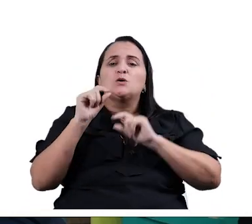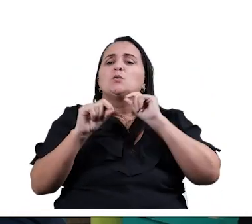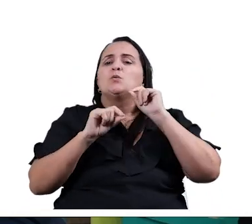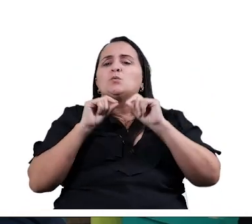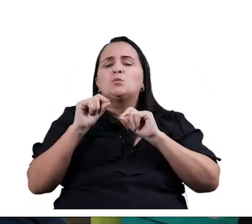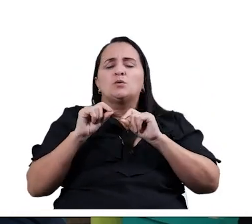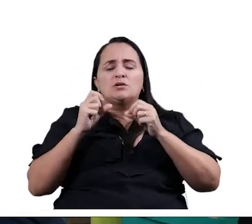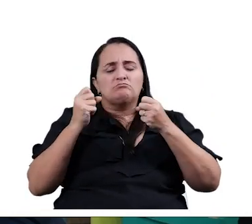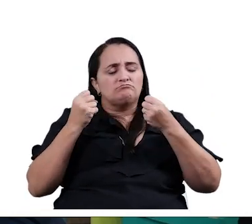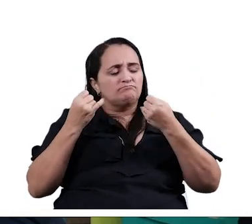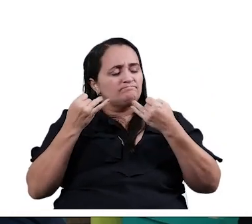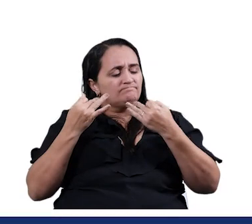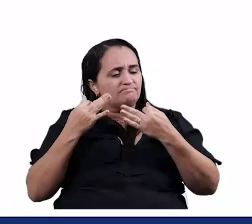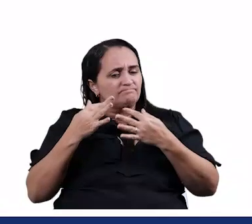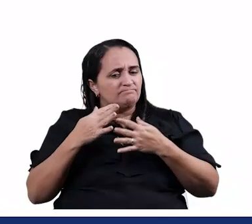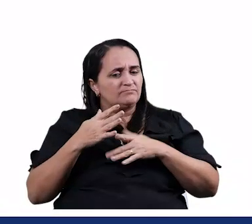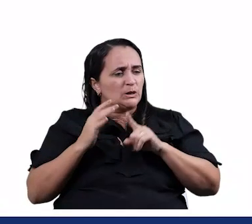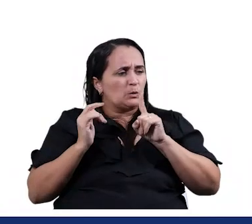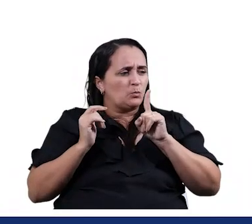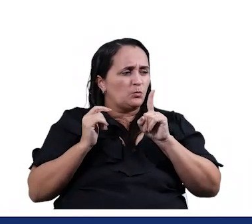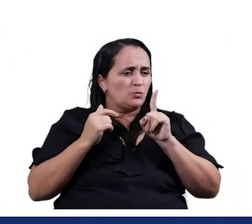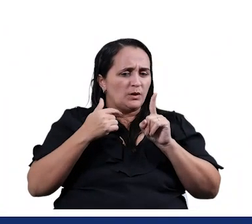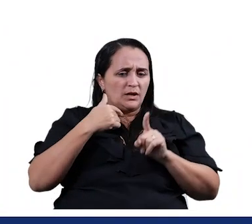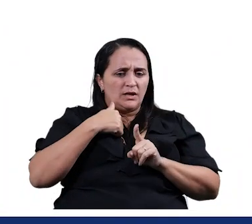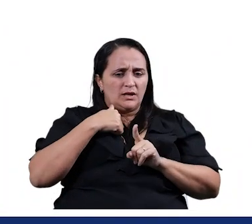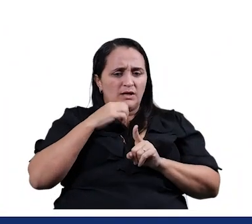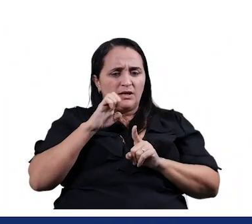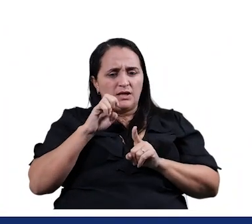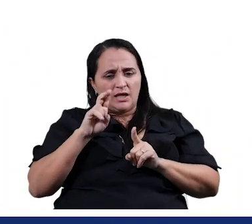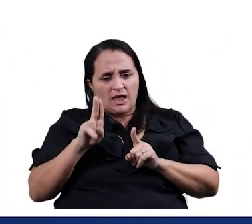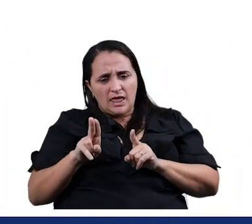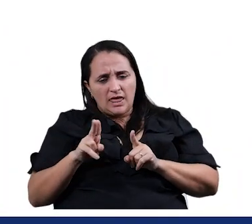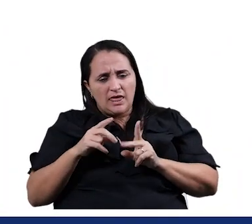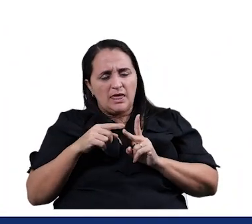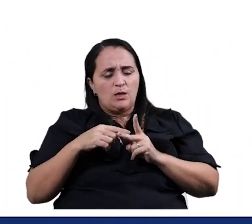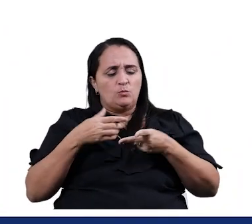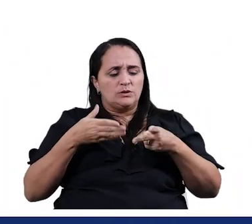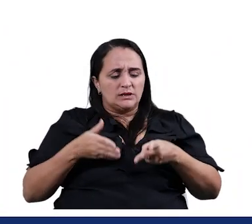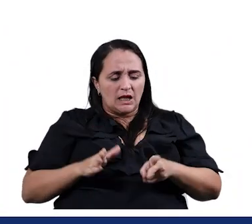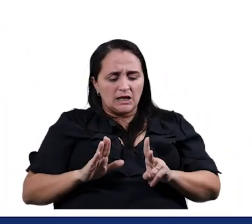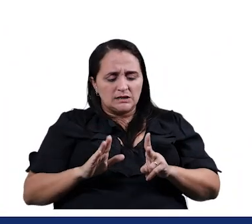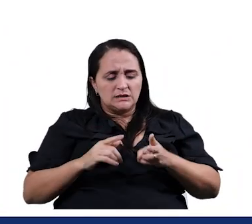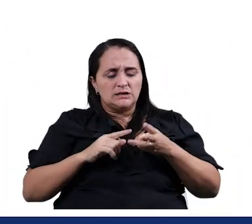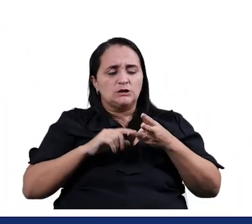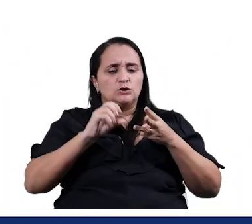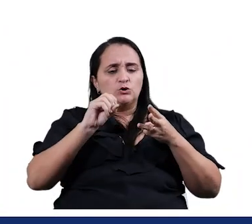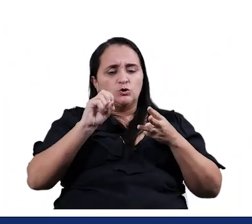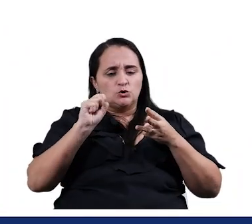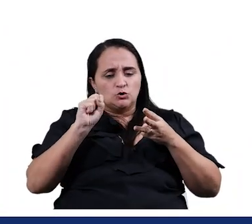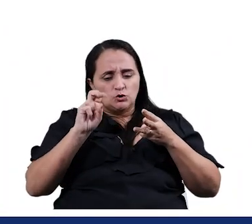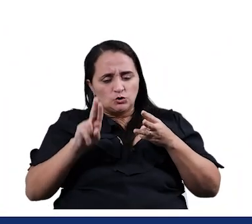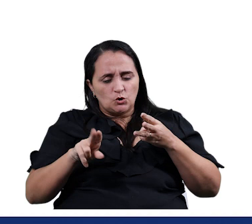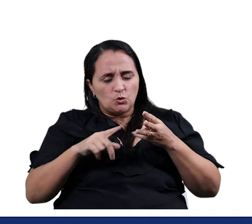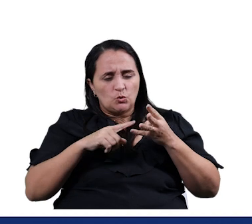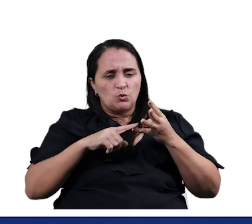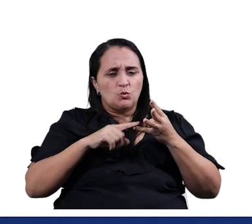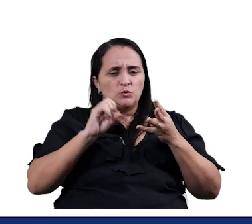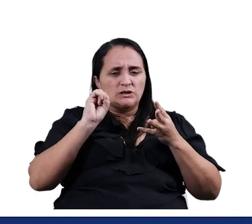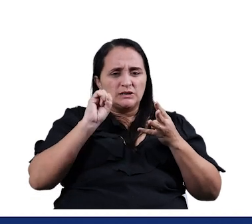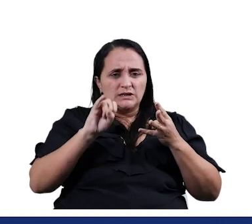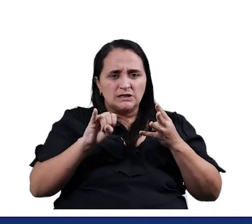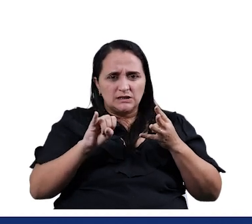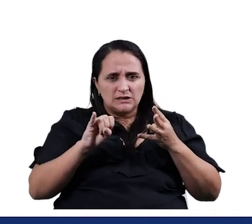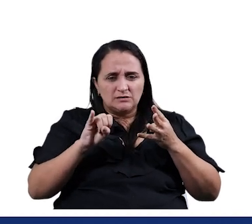falando na primeira pessoa, ou seja, eu, nasci, sou, fui. Então,